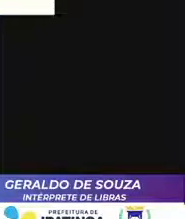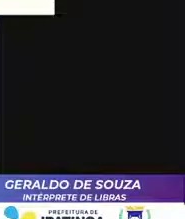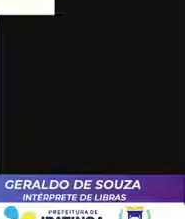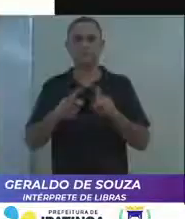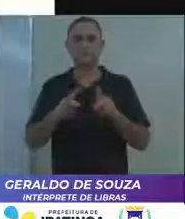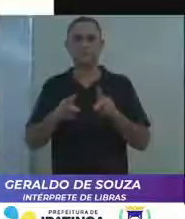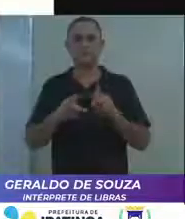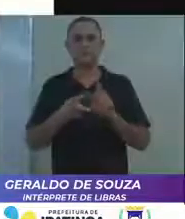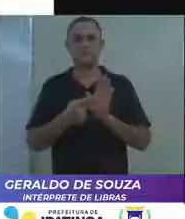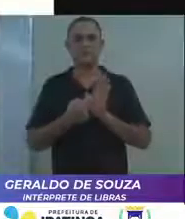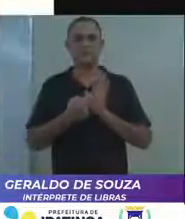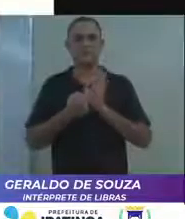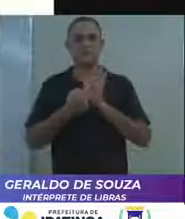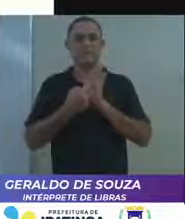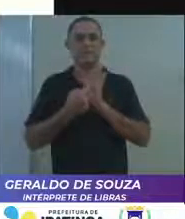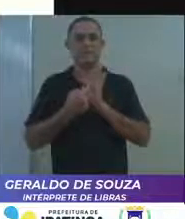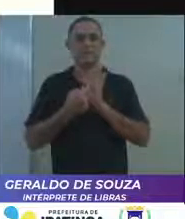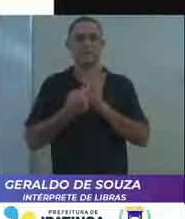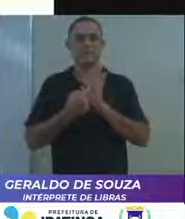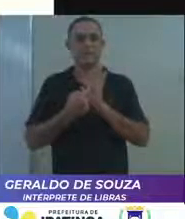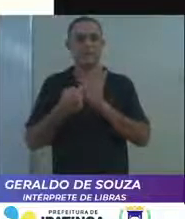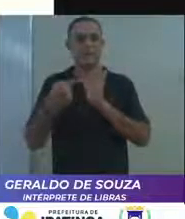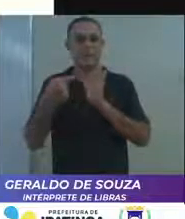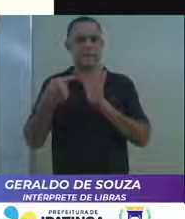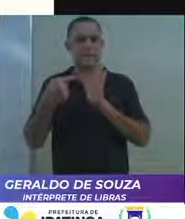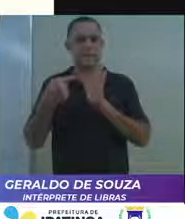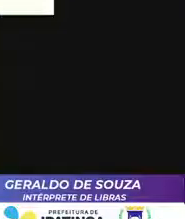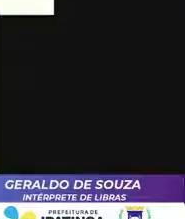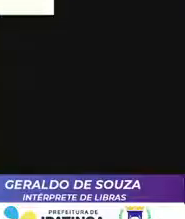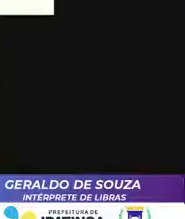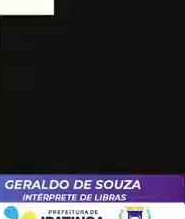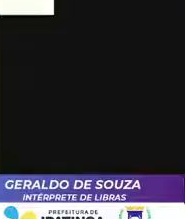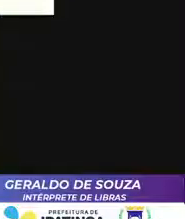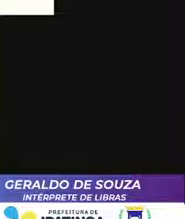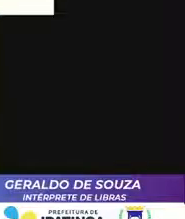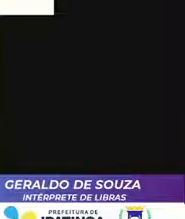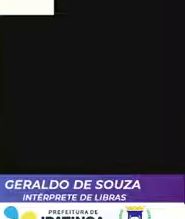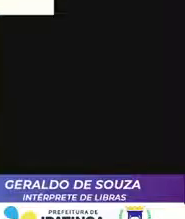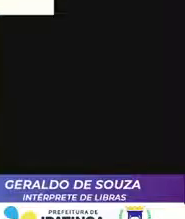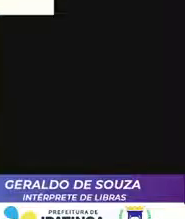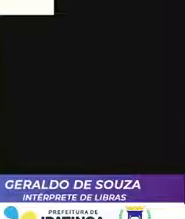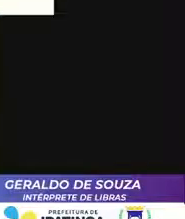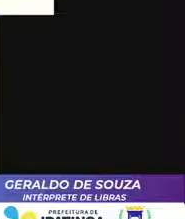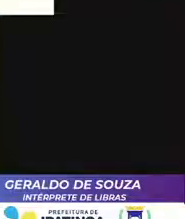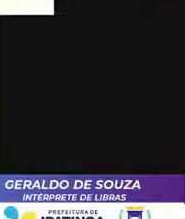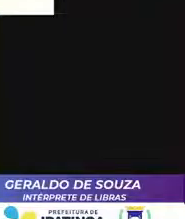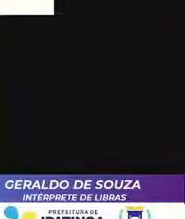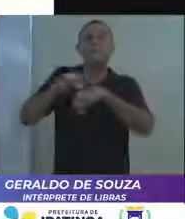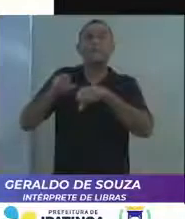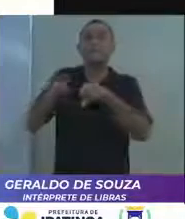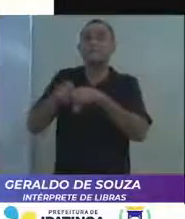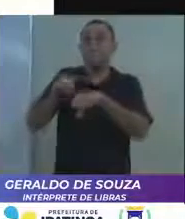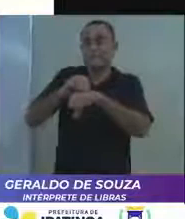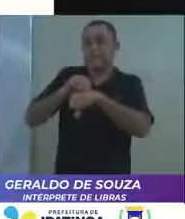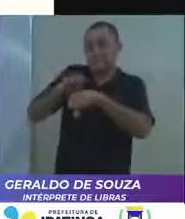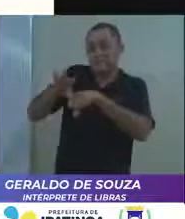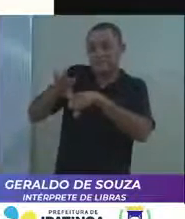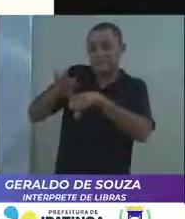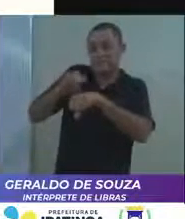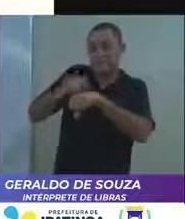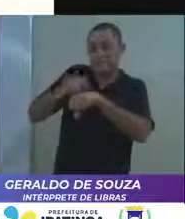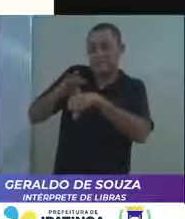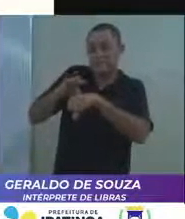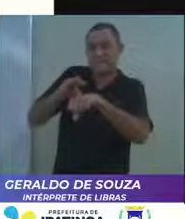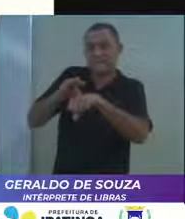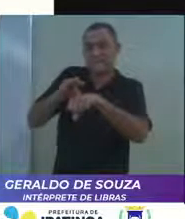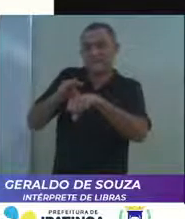Ele dá várias informações para a gente. Ele dá dicas de utilização da voz, né? Então, o que é importante,